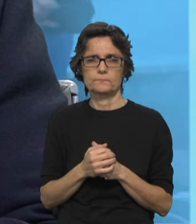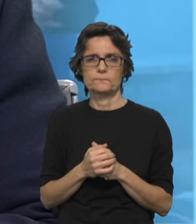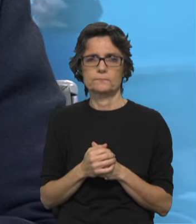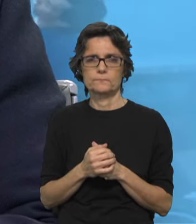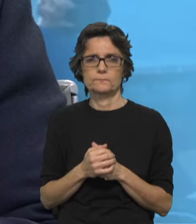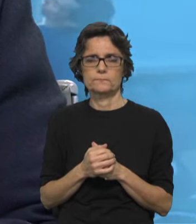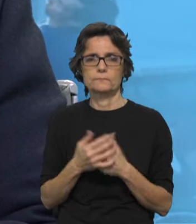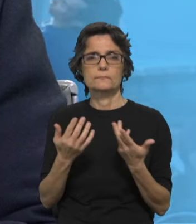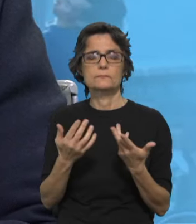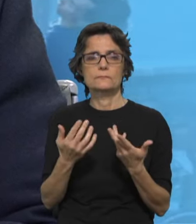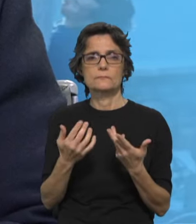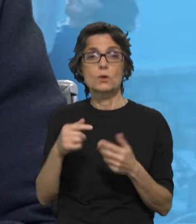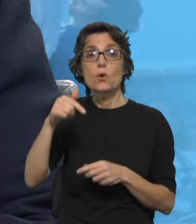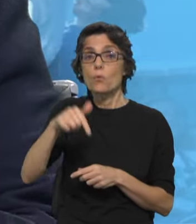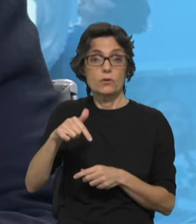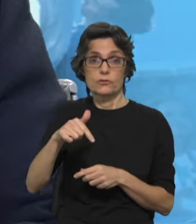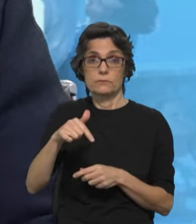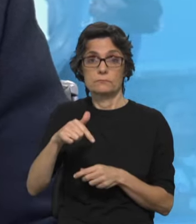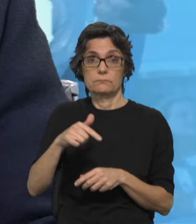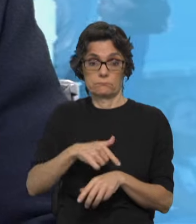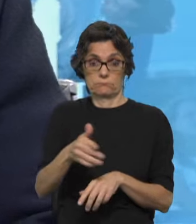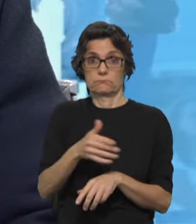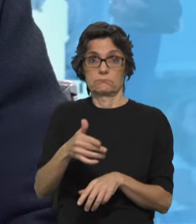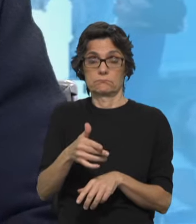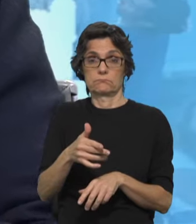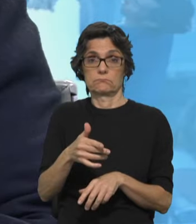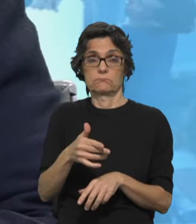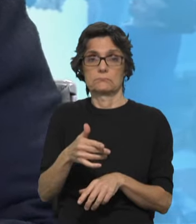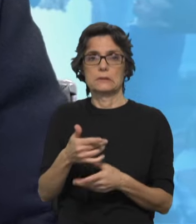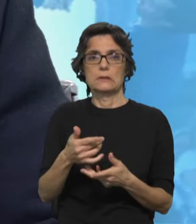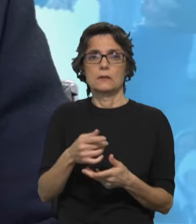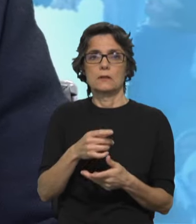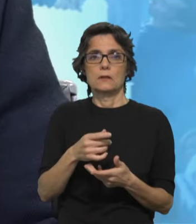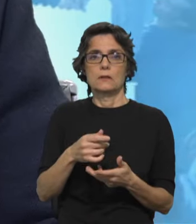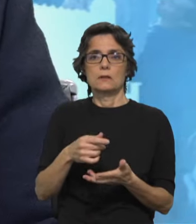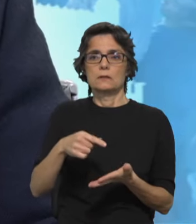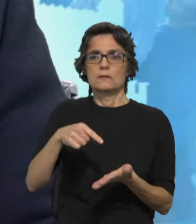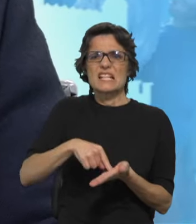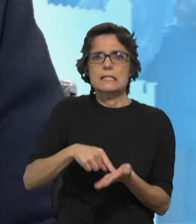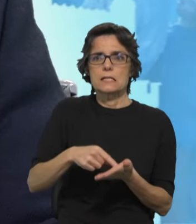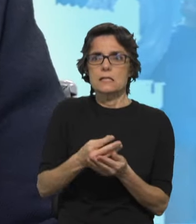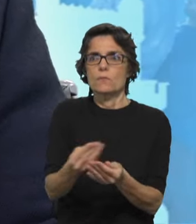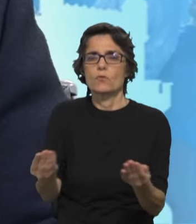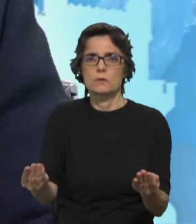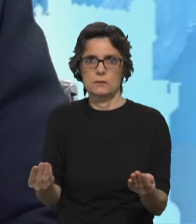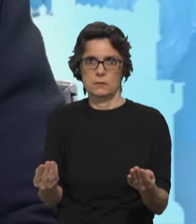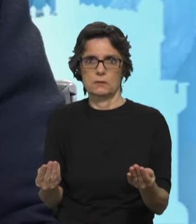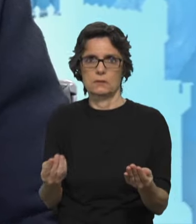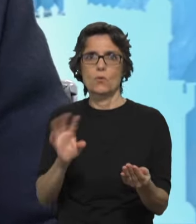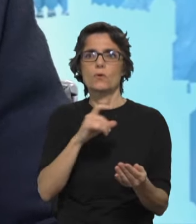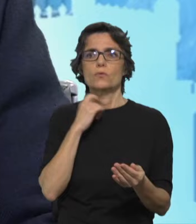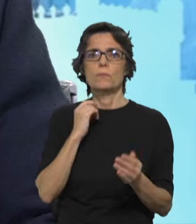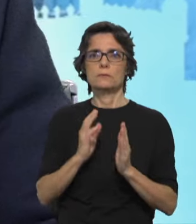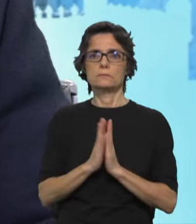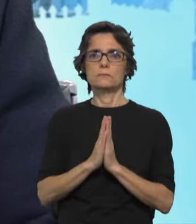as muitas exigências que hoje um pároco, por exemplo, tem na multiplicidade de celebrações a que tem de presidir, de modo especial